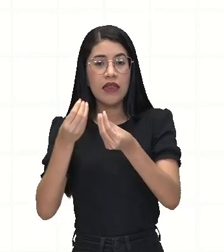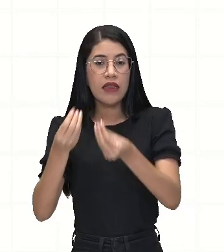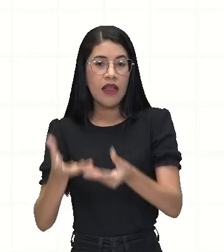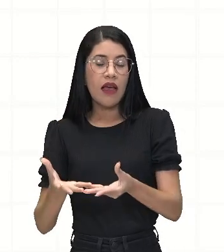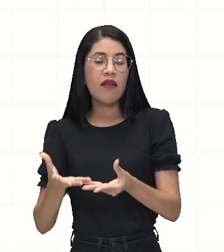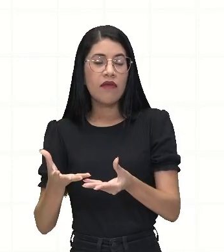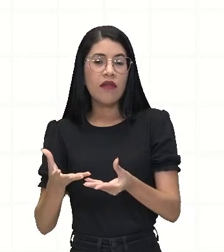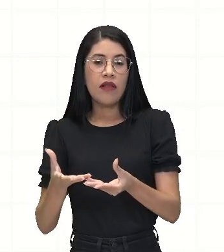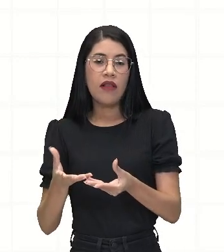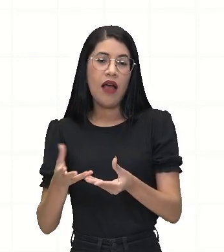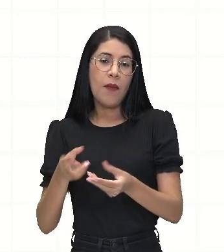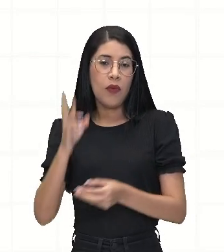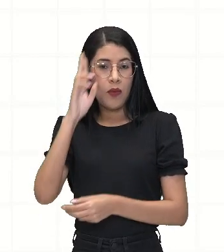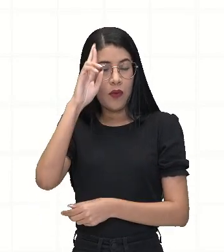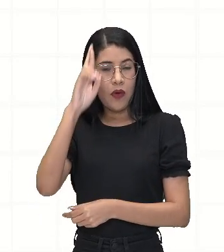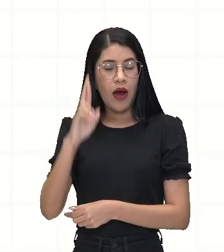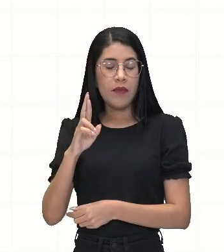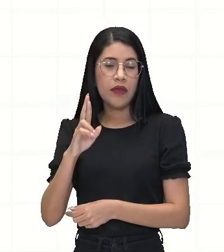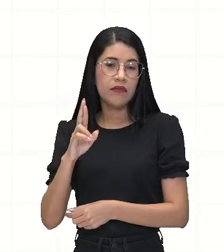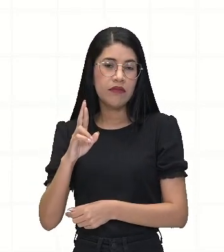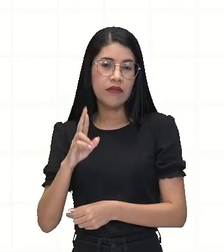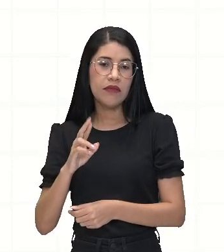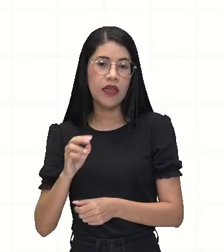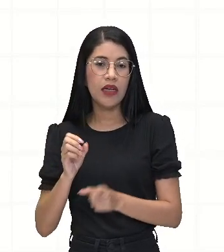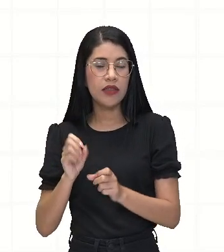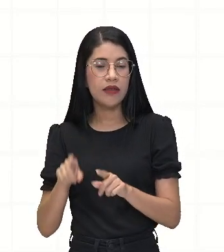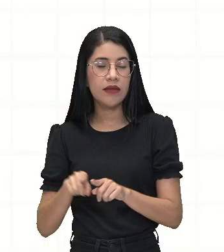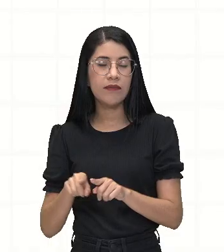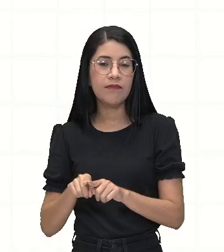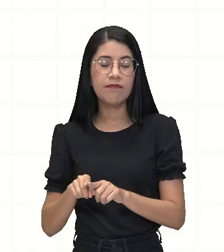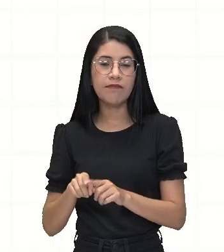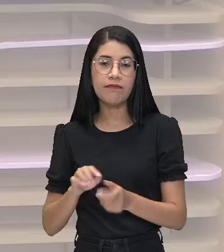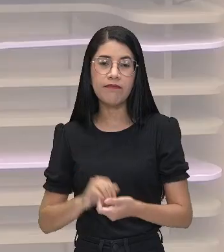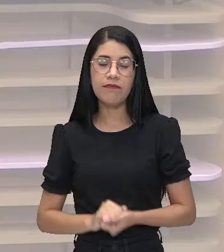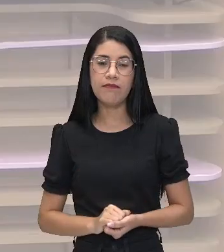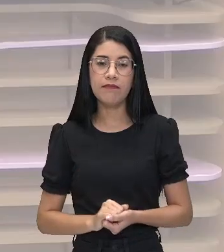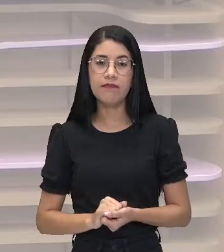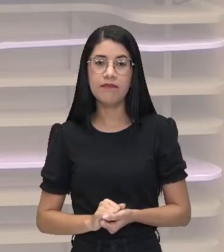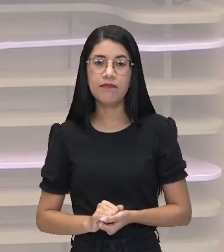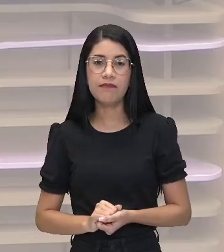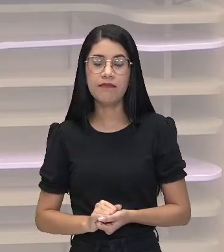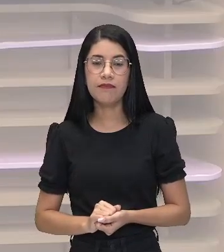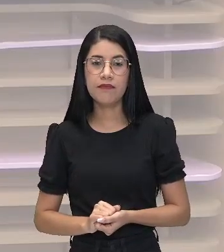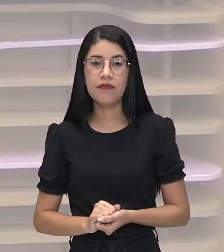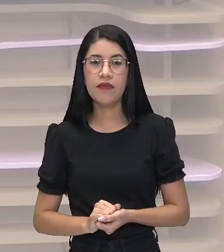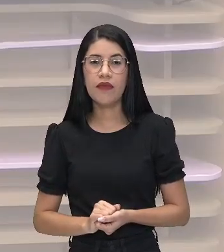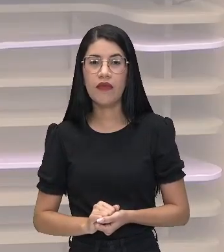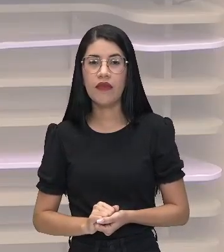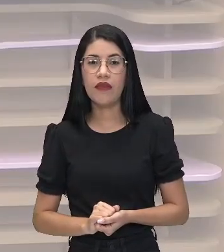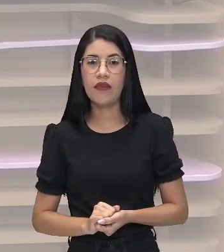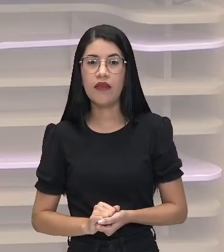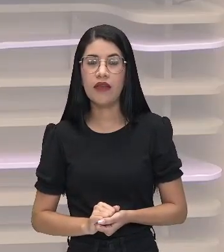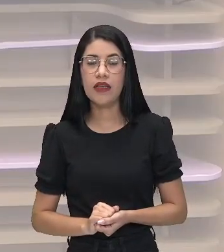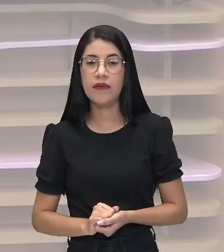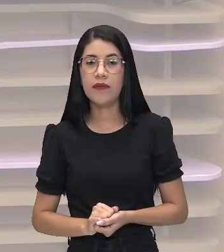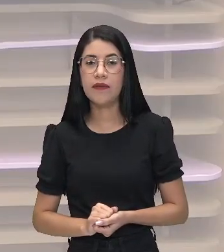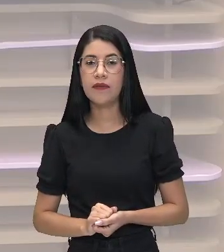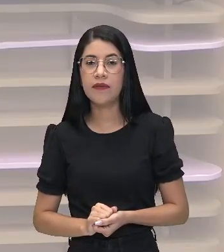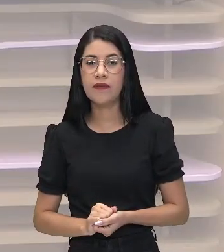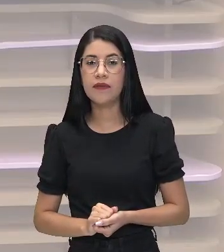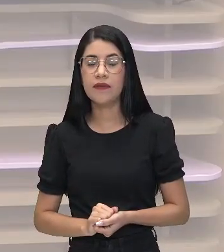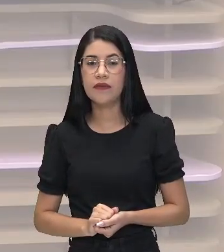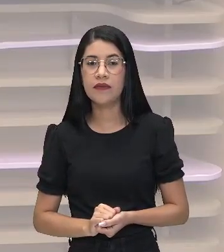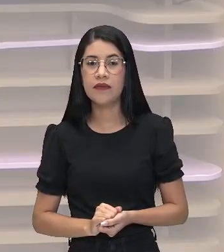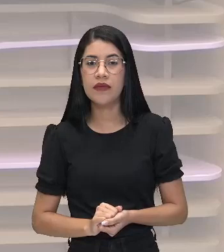que nós chamamos de donatários ou capitães donatários, certo? E se a gente for falar,